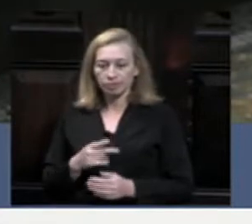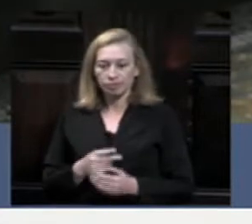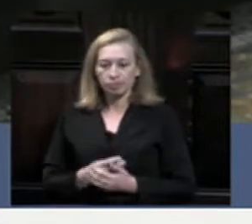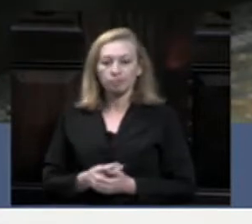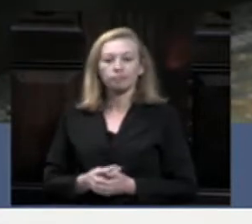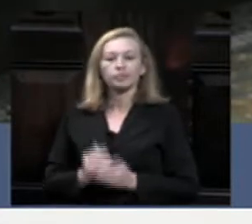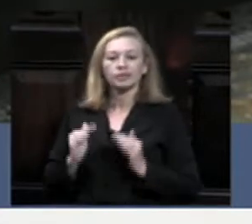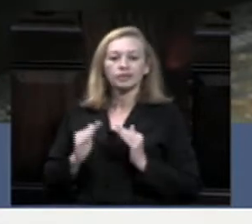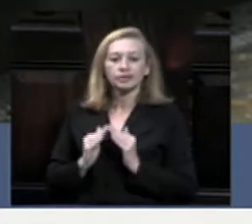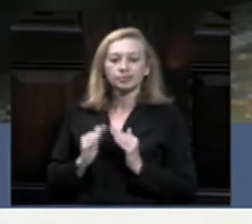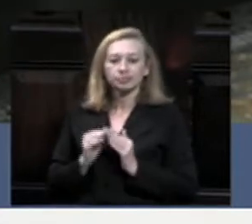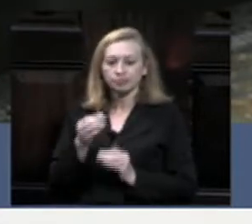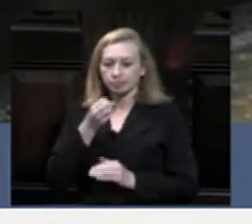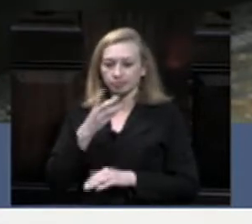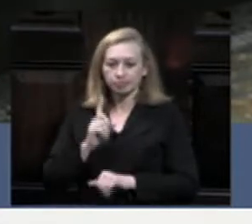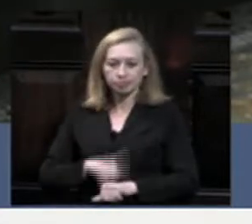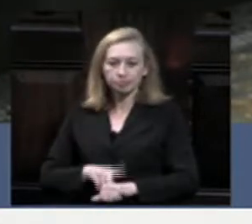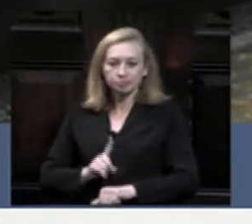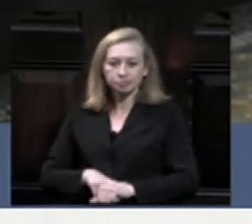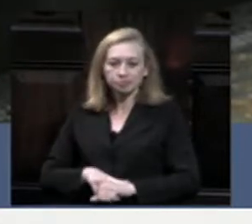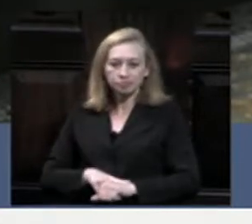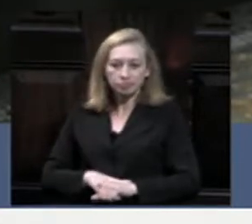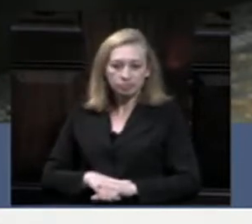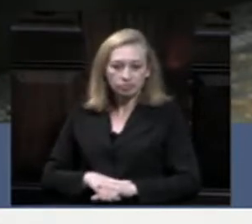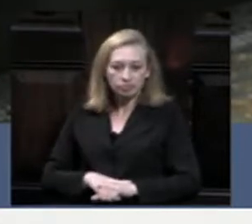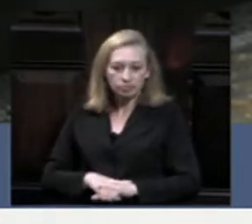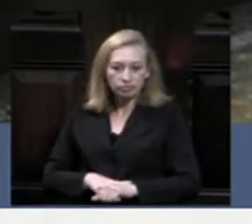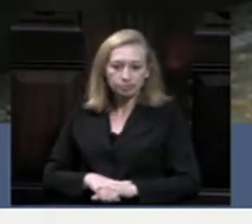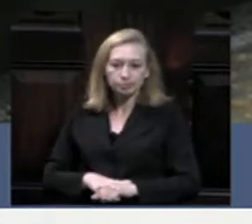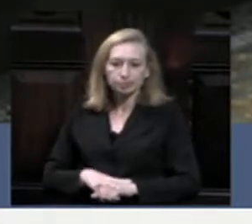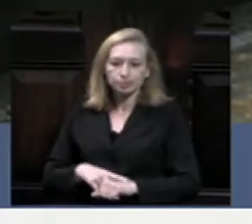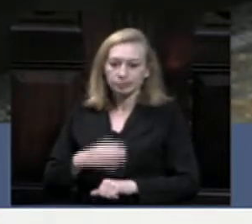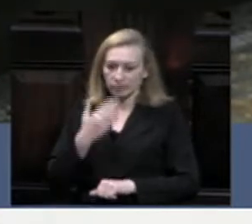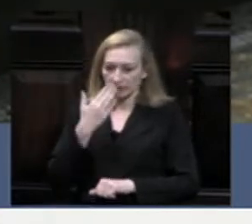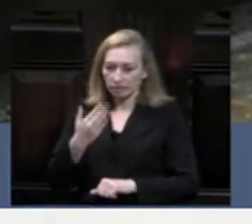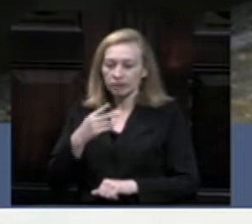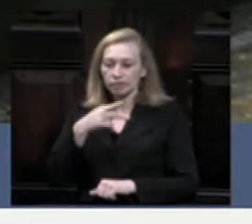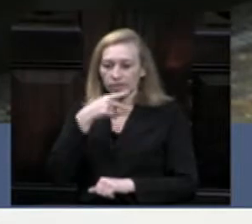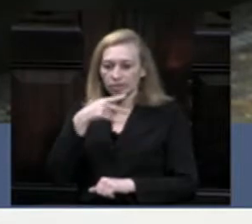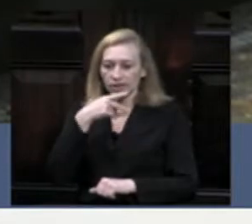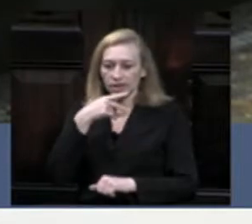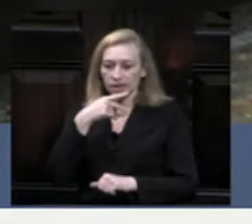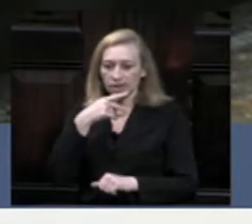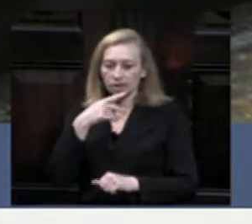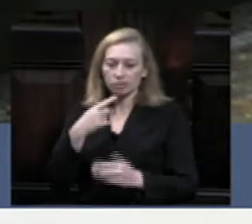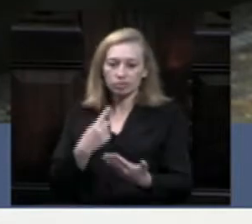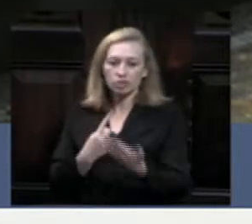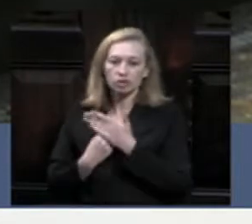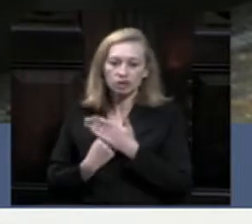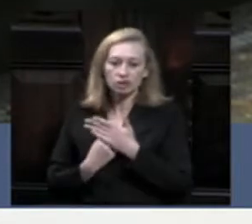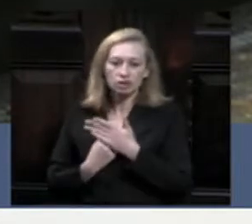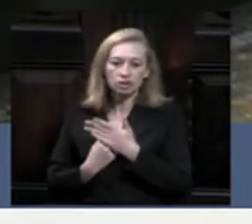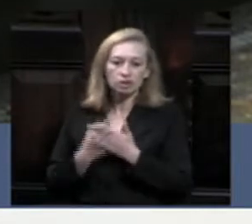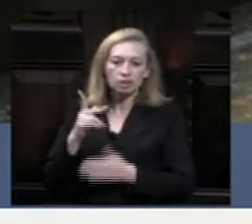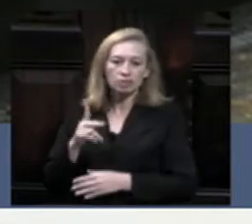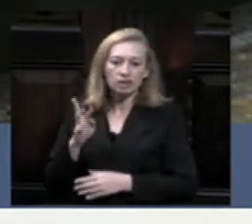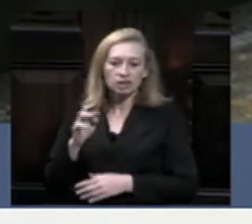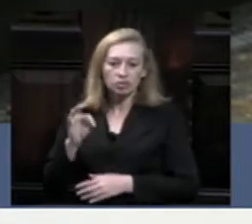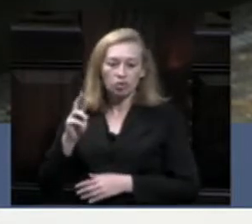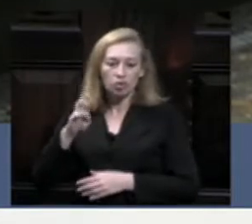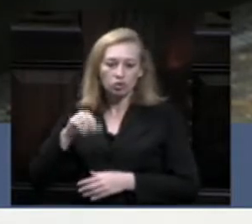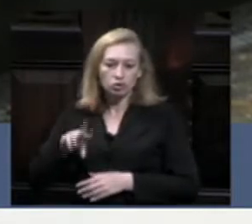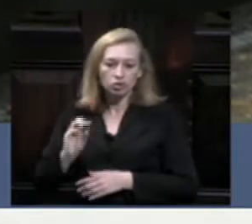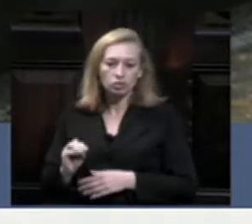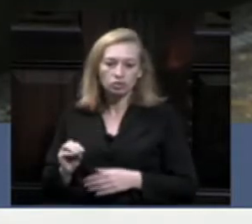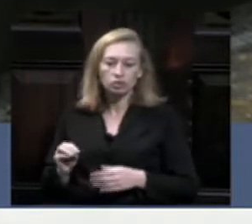Essa casa, em boa hora, criou a Frente Parlamentar de Defesa e Proteção ao Patrimônio Histórico,